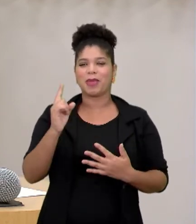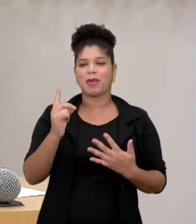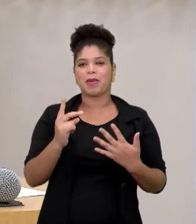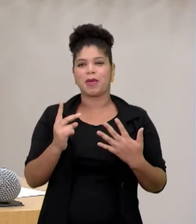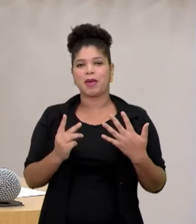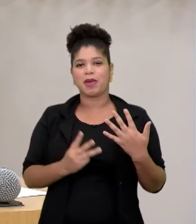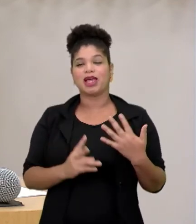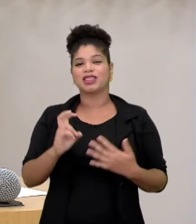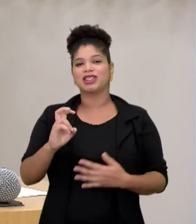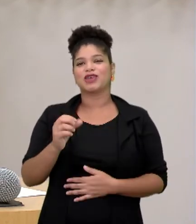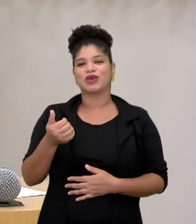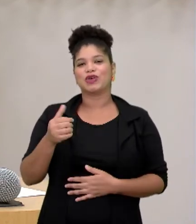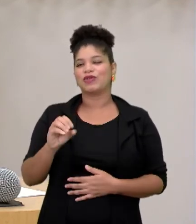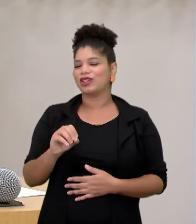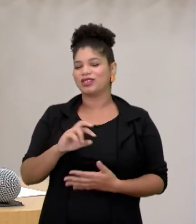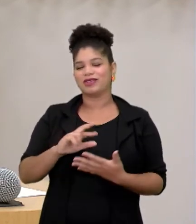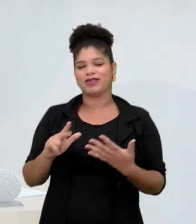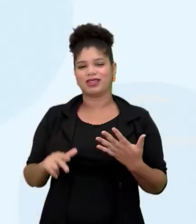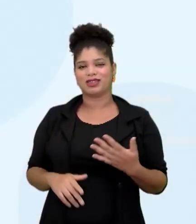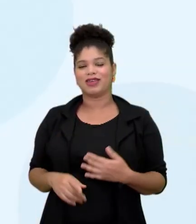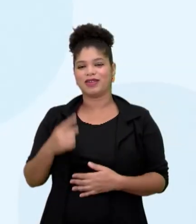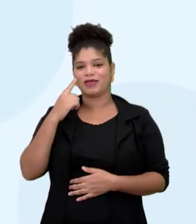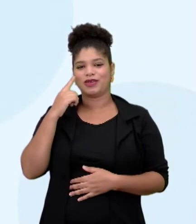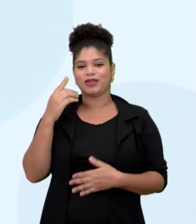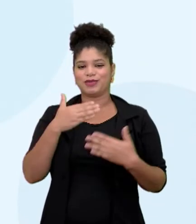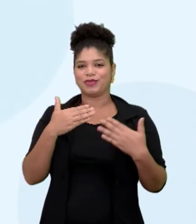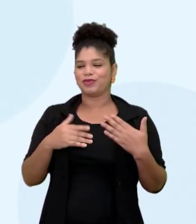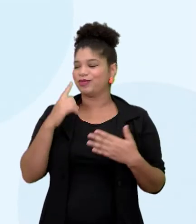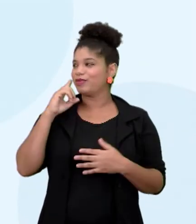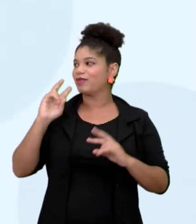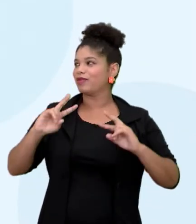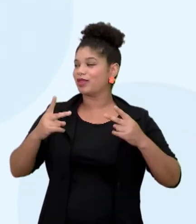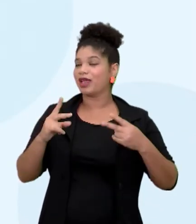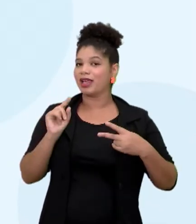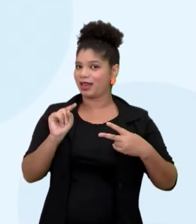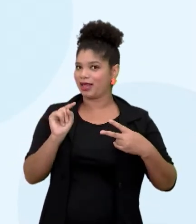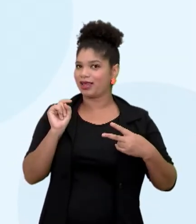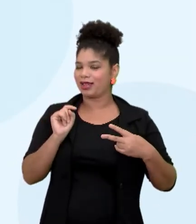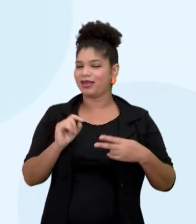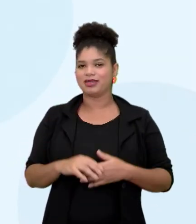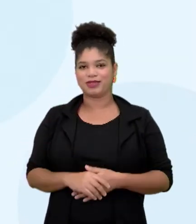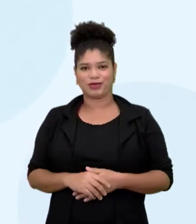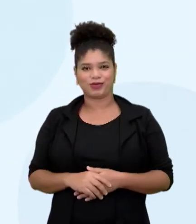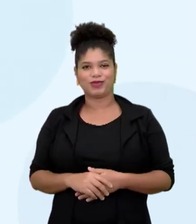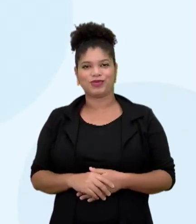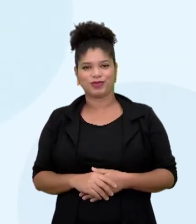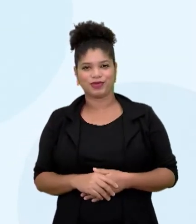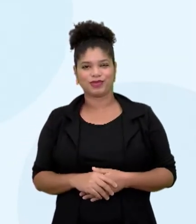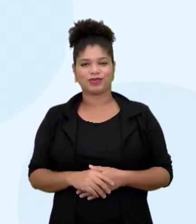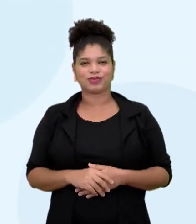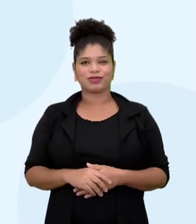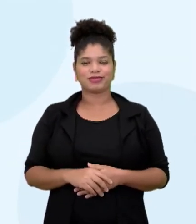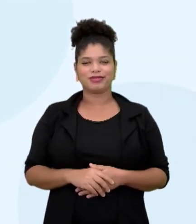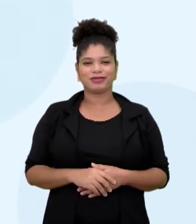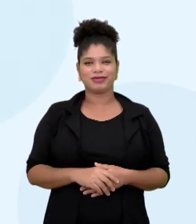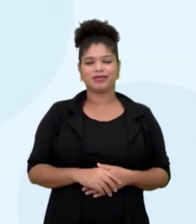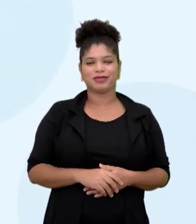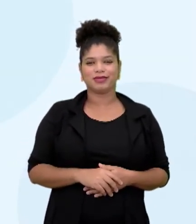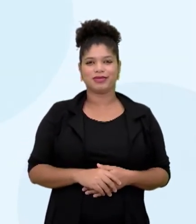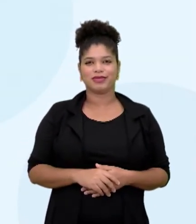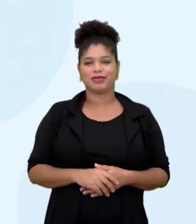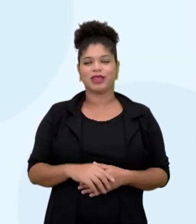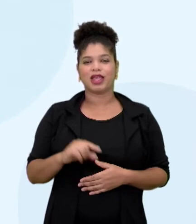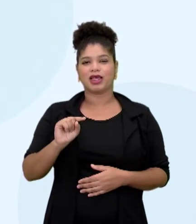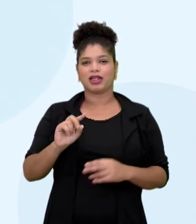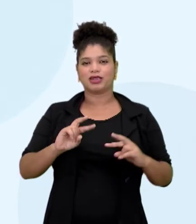turma? Então, ó, tá na tela aí, clica na tela e depois dá um clique, né? Dá um